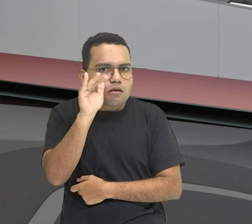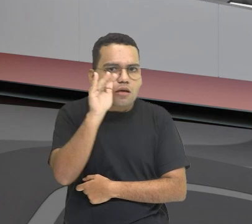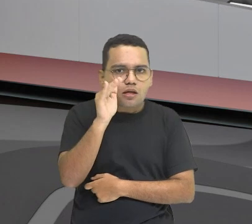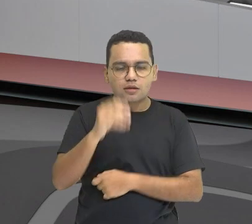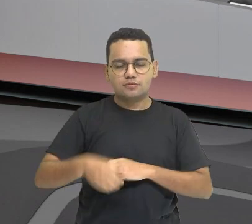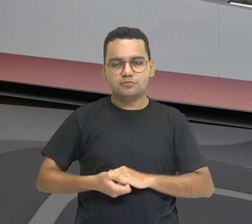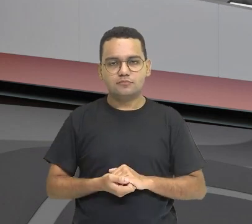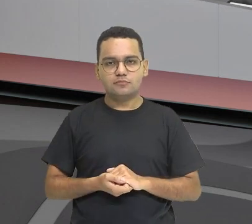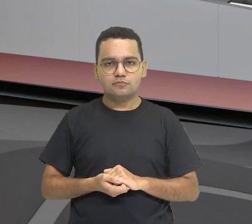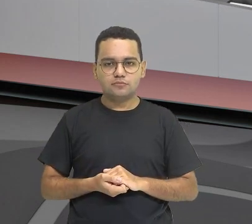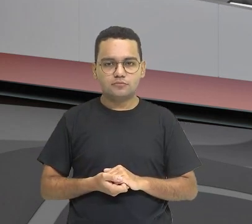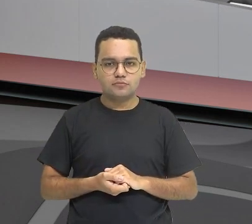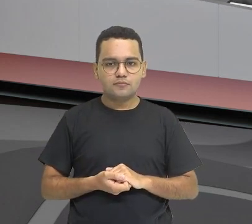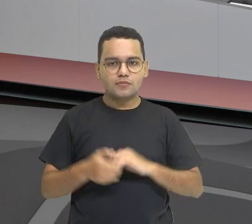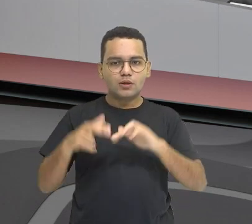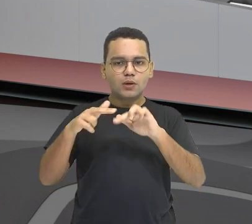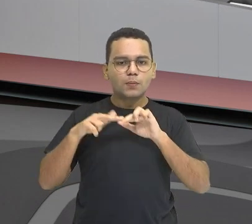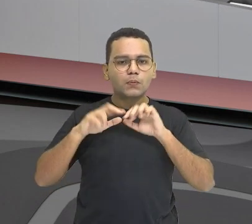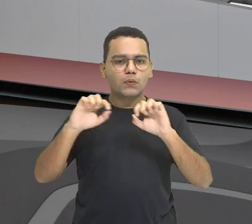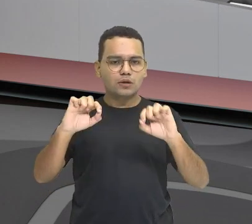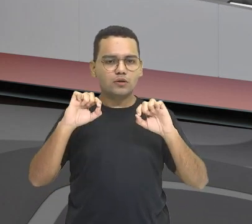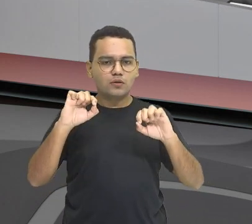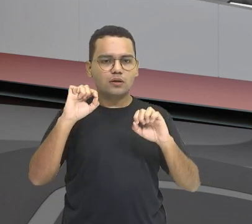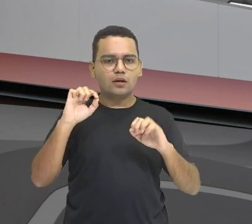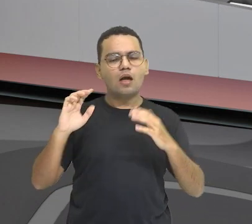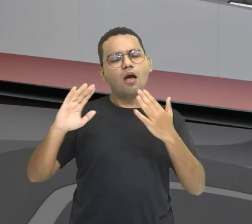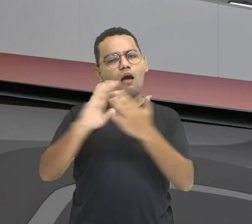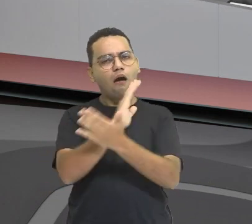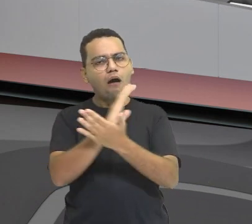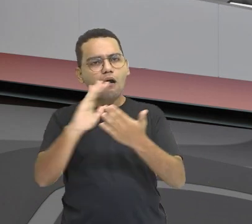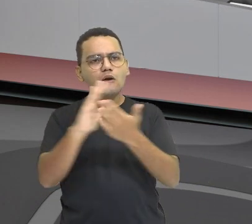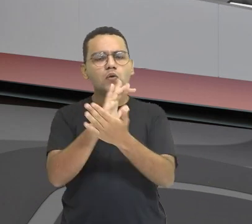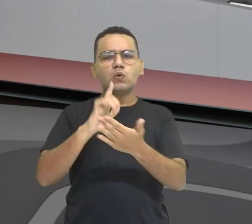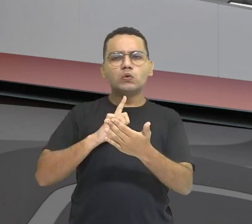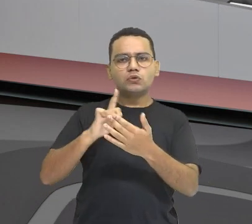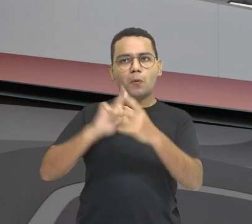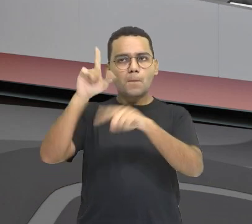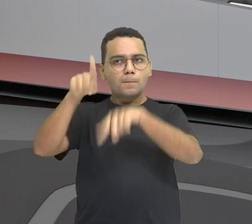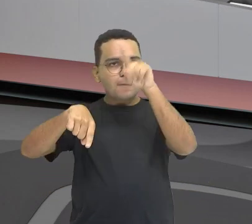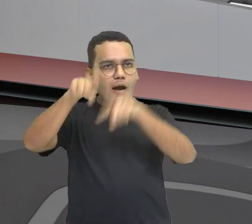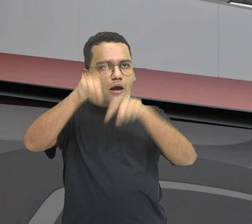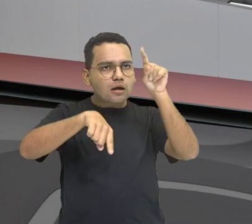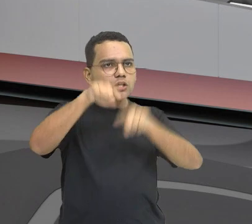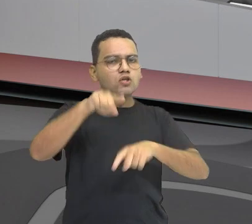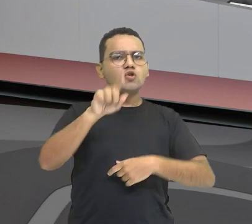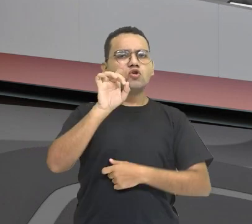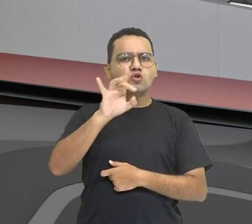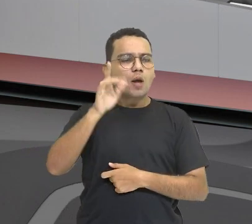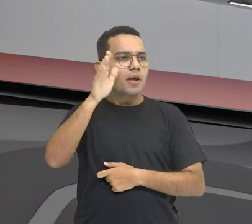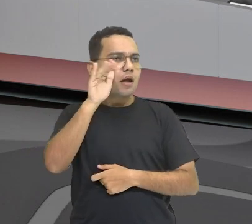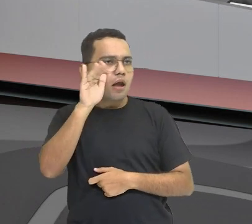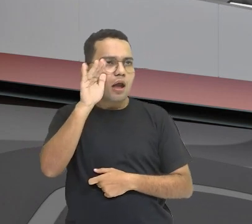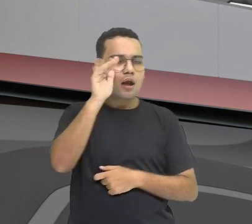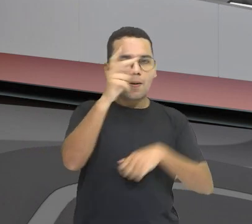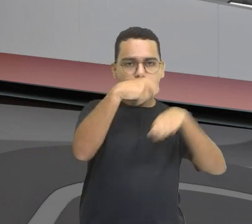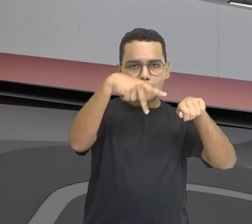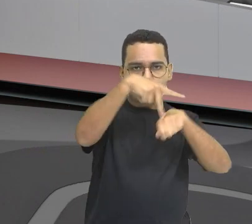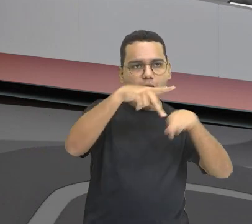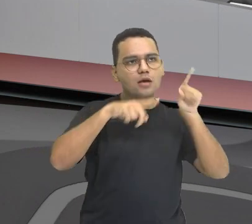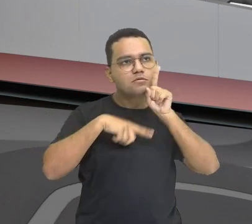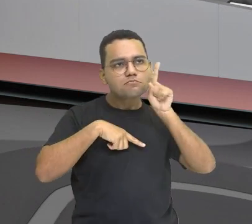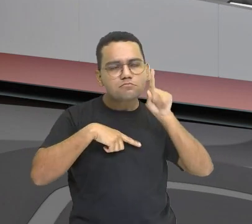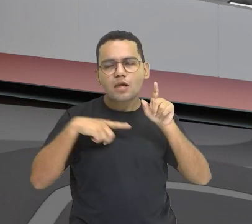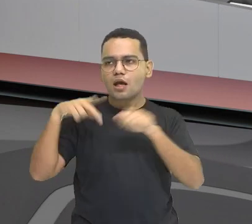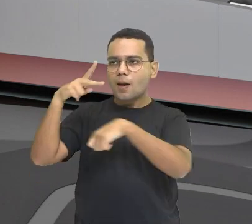essencial para as estratégias de monitoramento das duas superpotências. Uma ficava